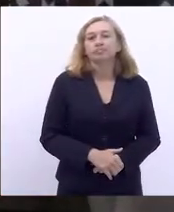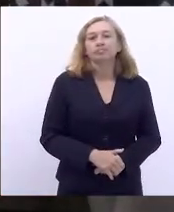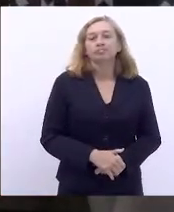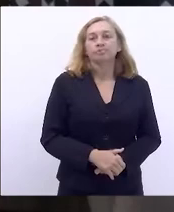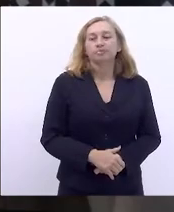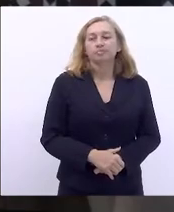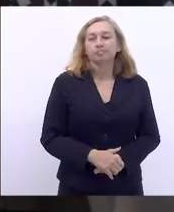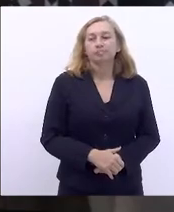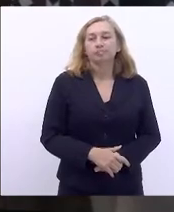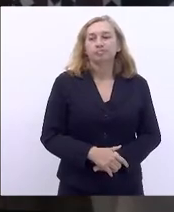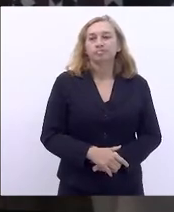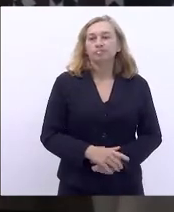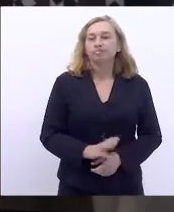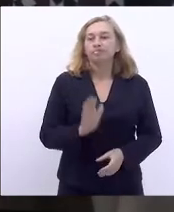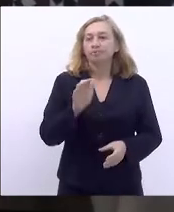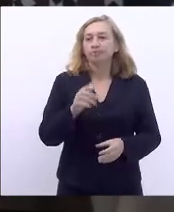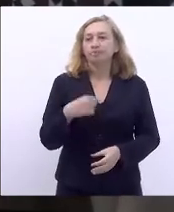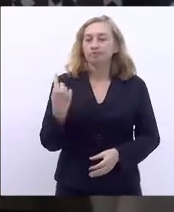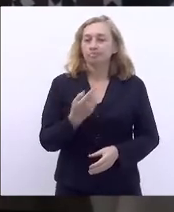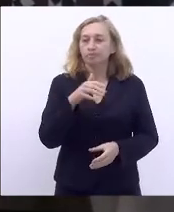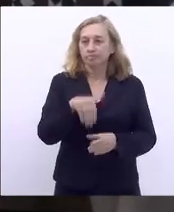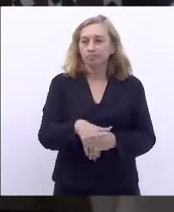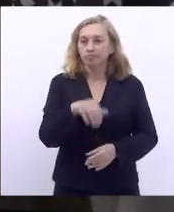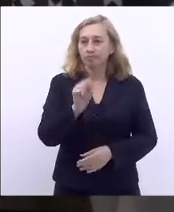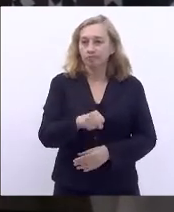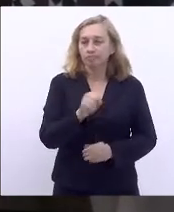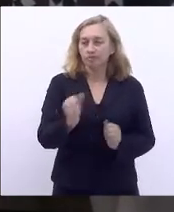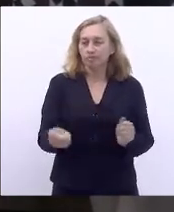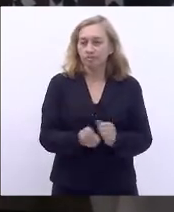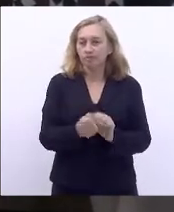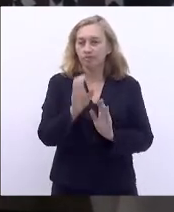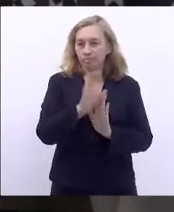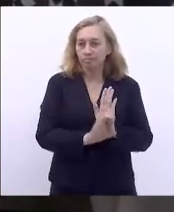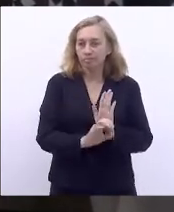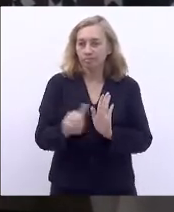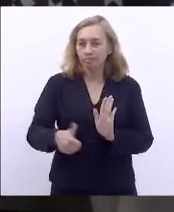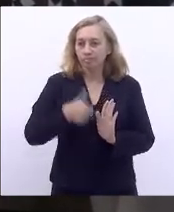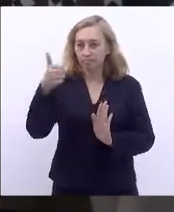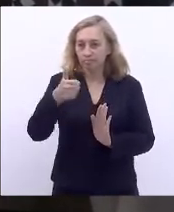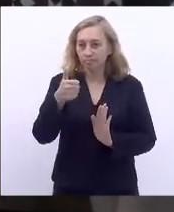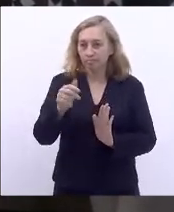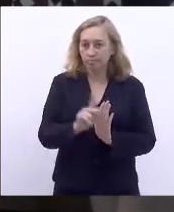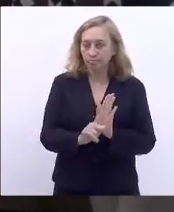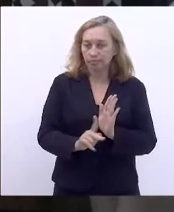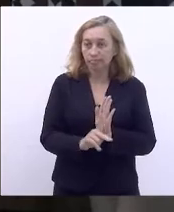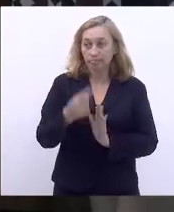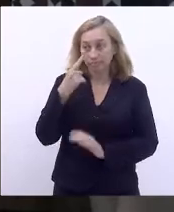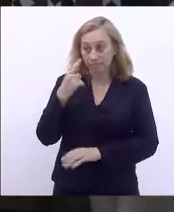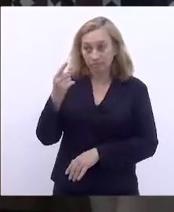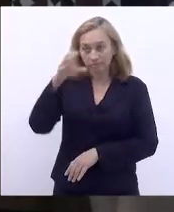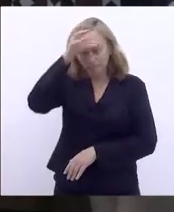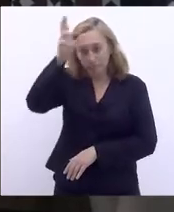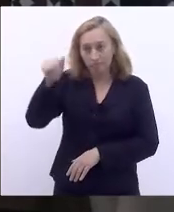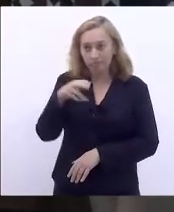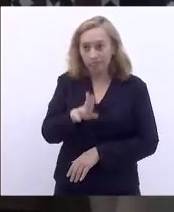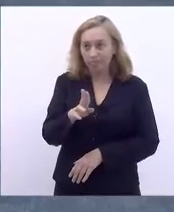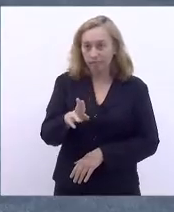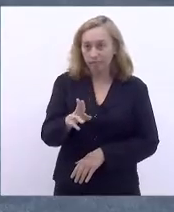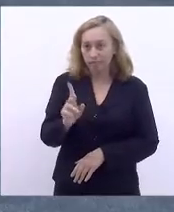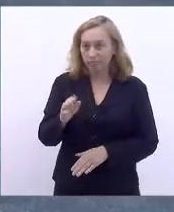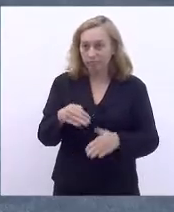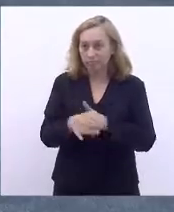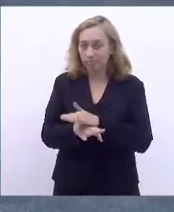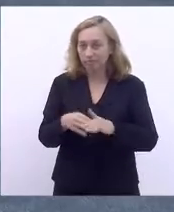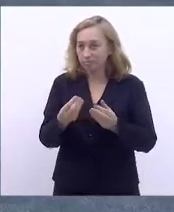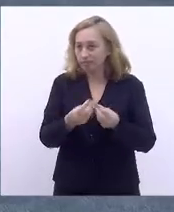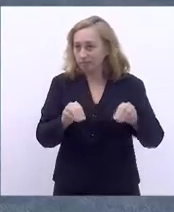nosso parecer é favorável com emendas que aprimoram o projeto, viu, Tia Ju? É, porque a gente não tem costume de